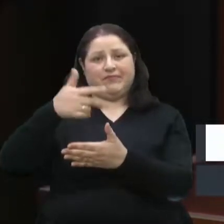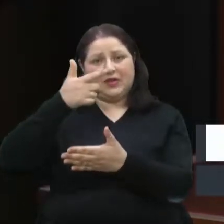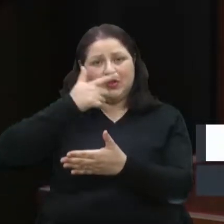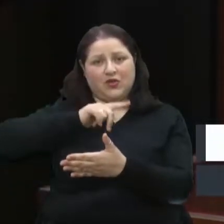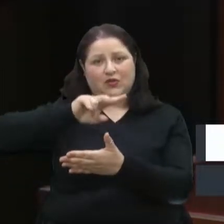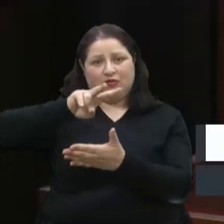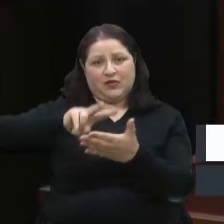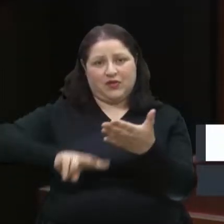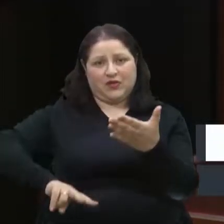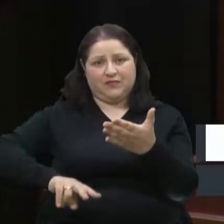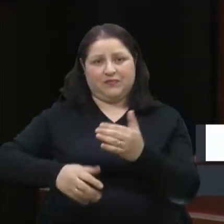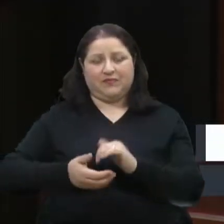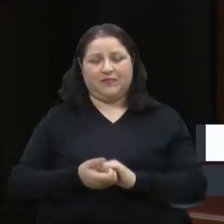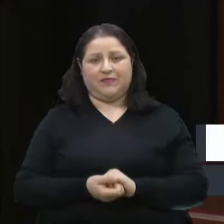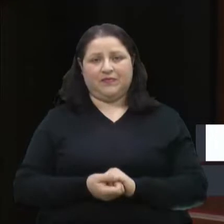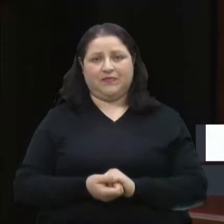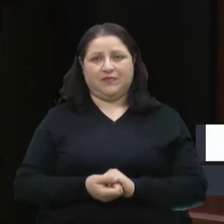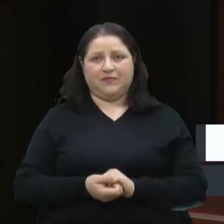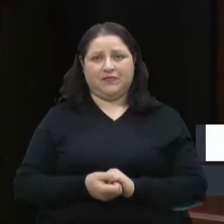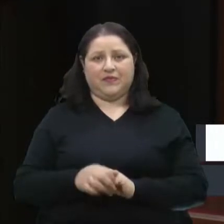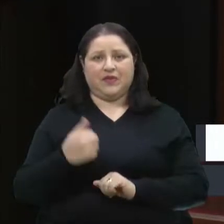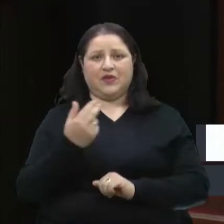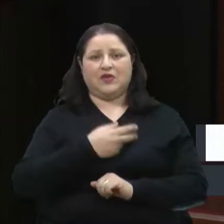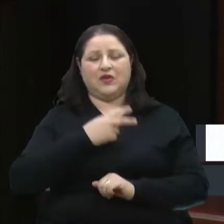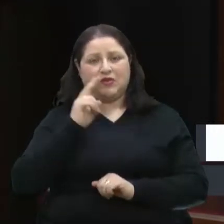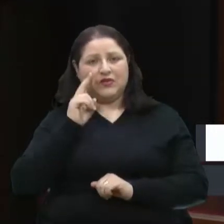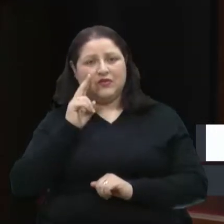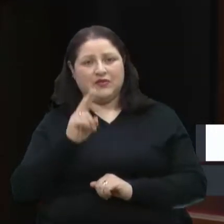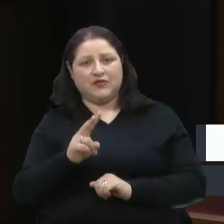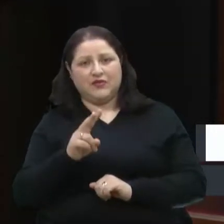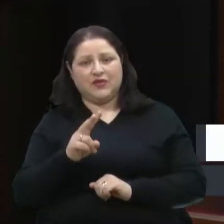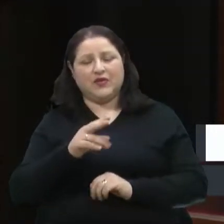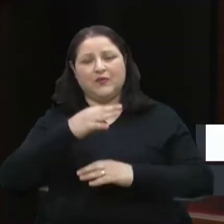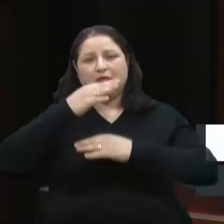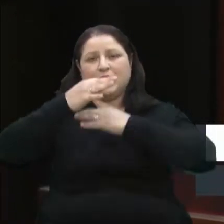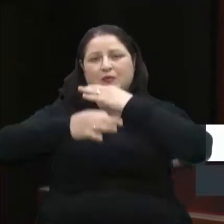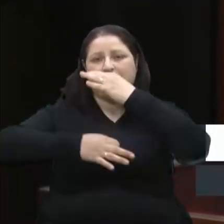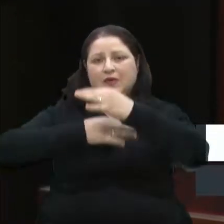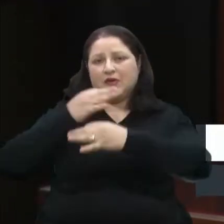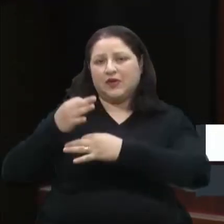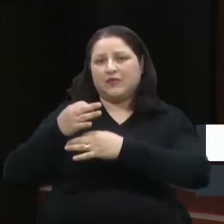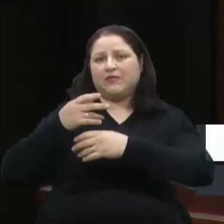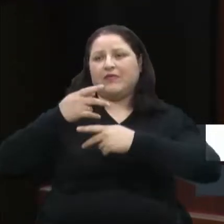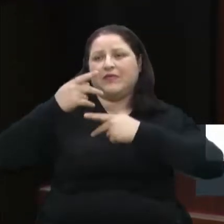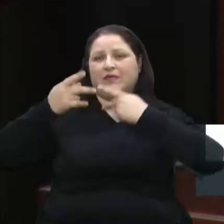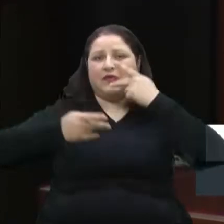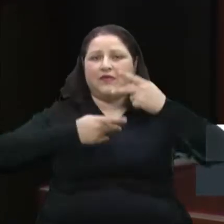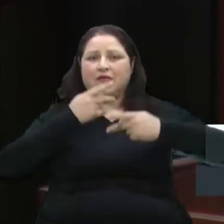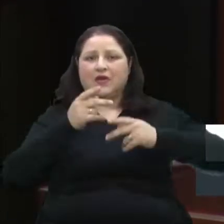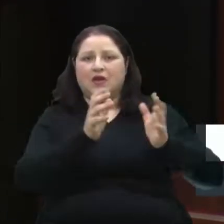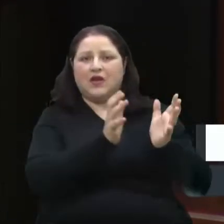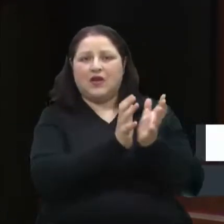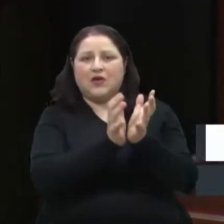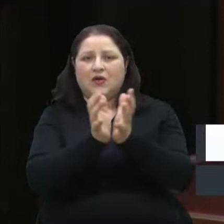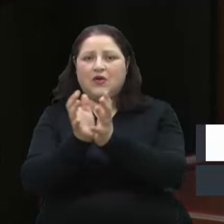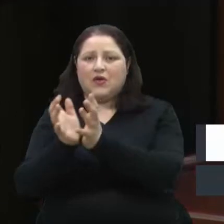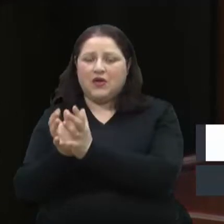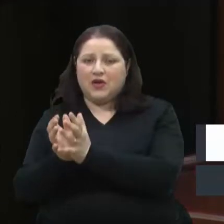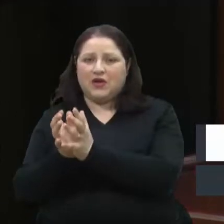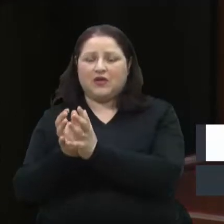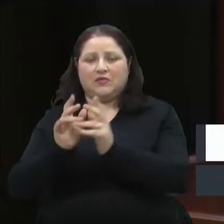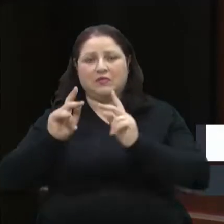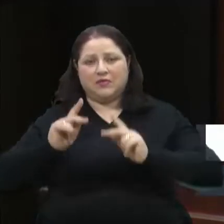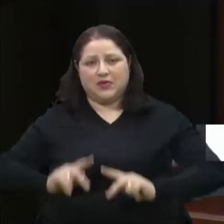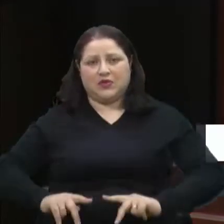novamente. Aí nós veremos, então, os comentários, as falas dos colegas e dos